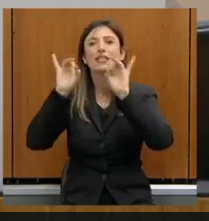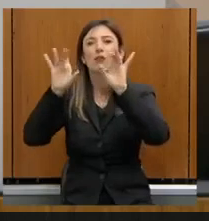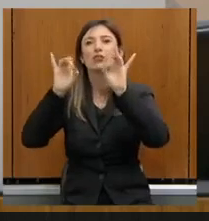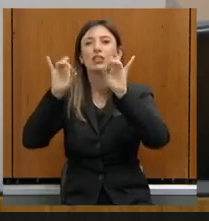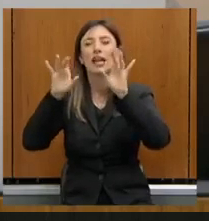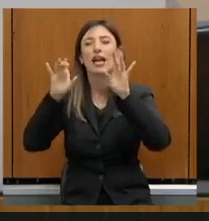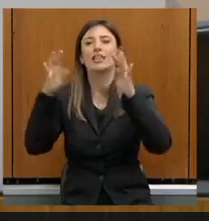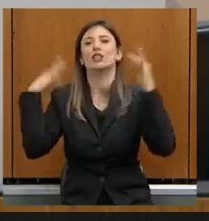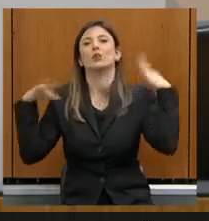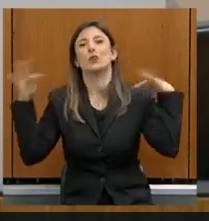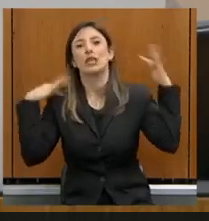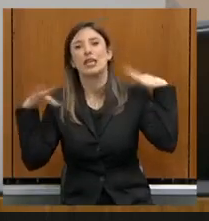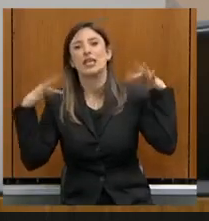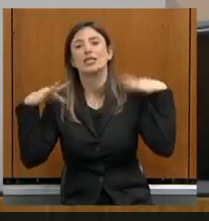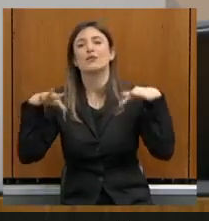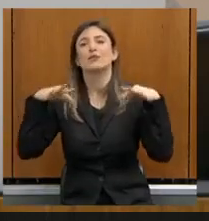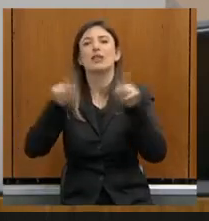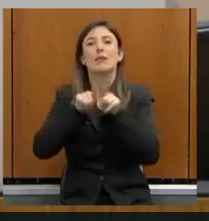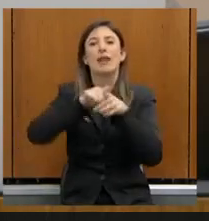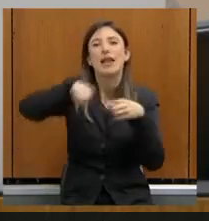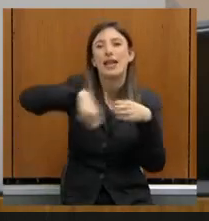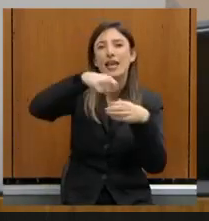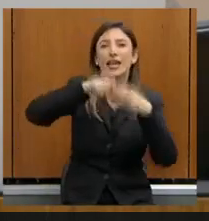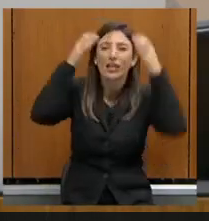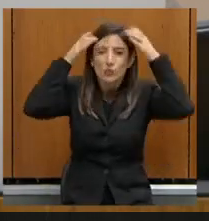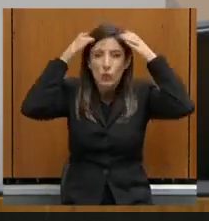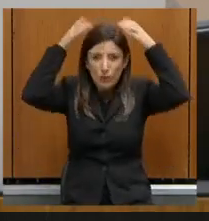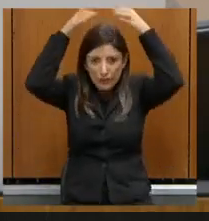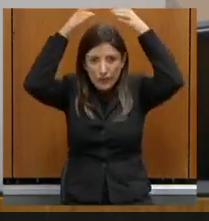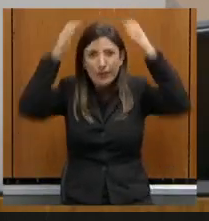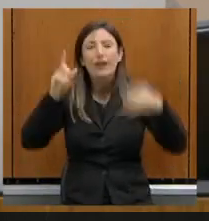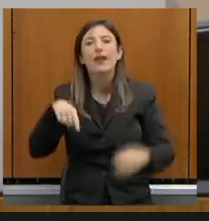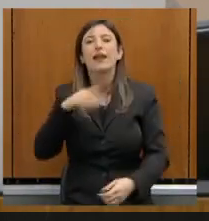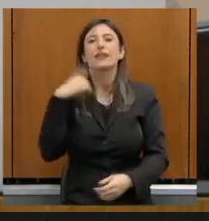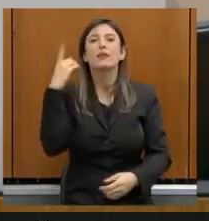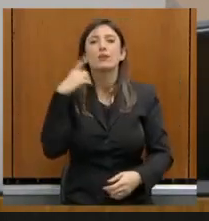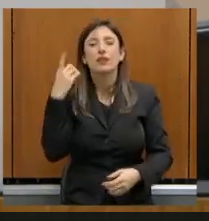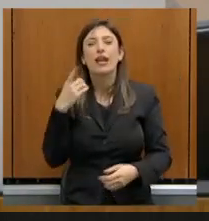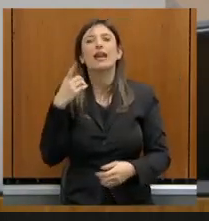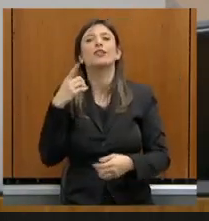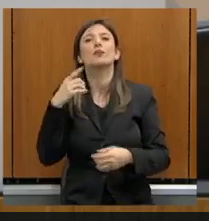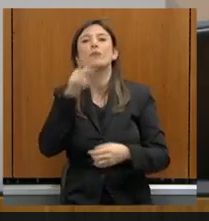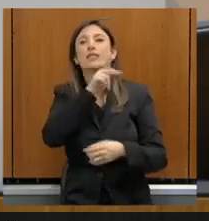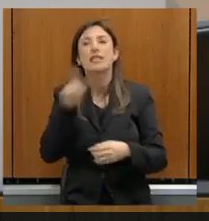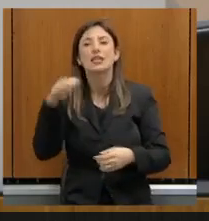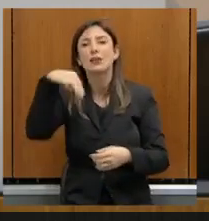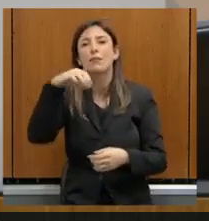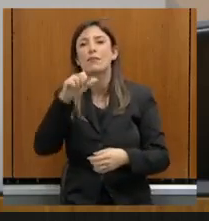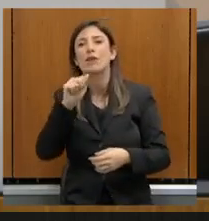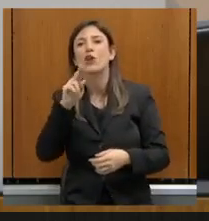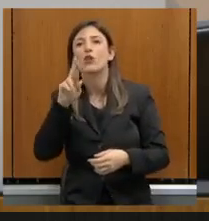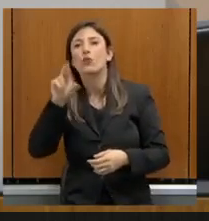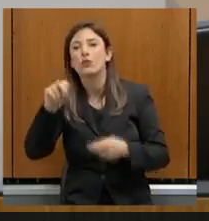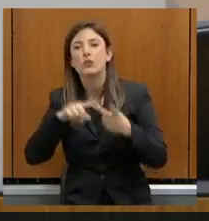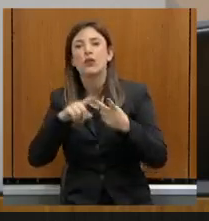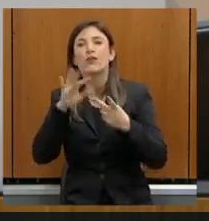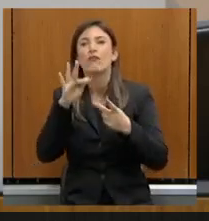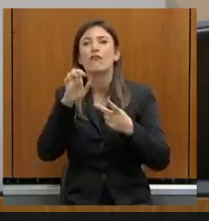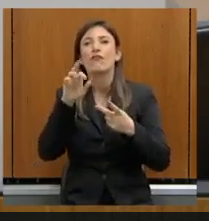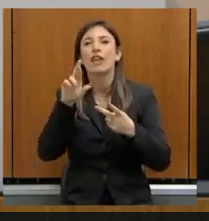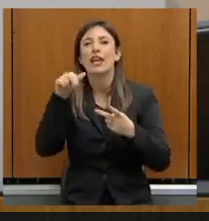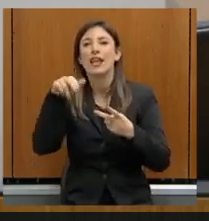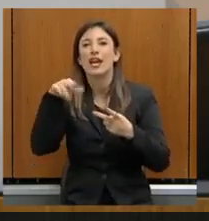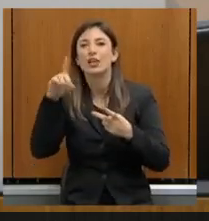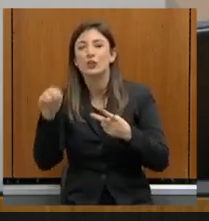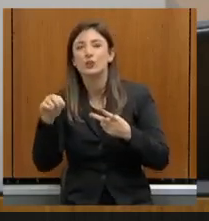Turismo e Gastronomia, o nosso deputado, presidente Mauro Tramonte, Fernando Pacheco, professor Clayton,